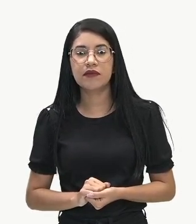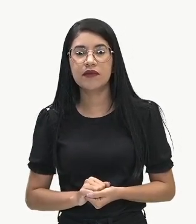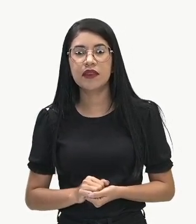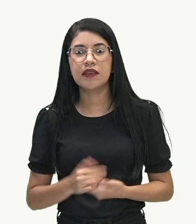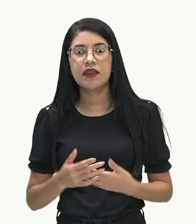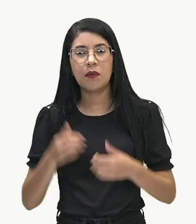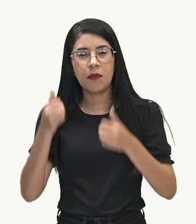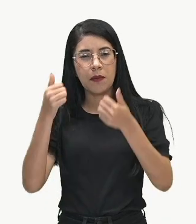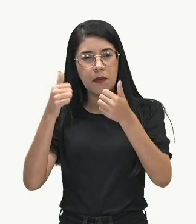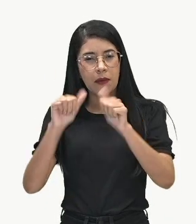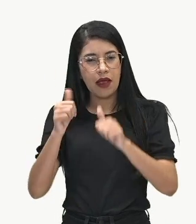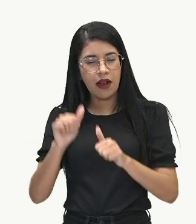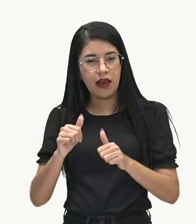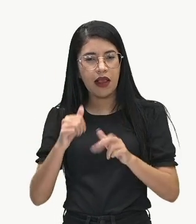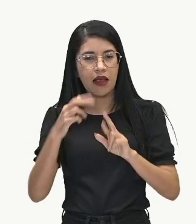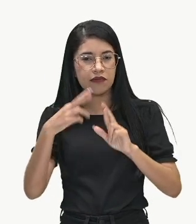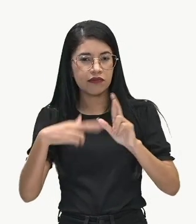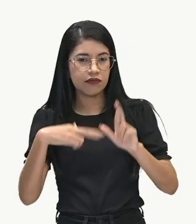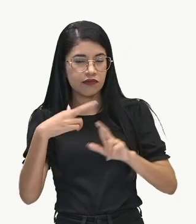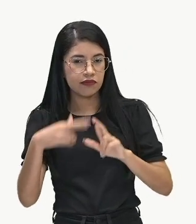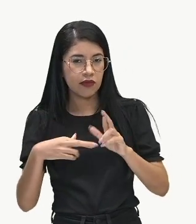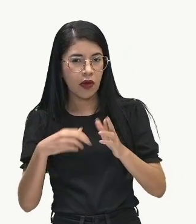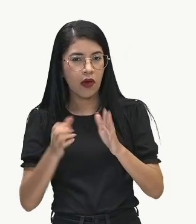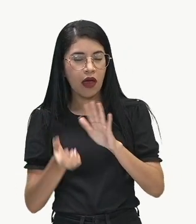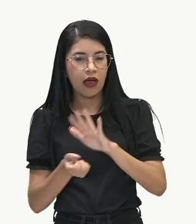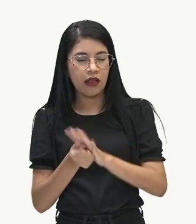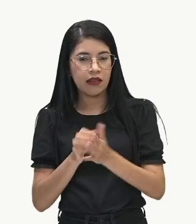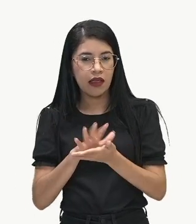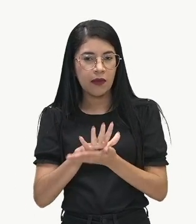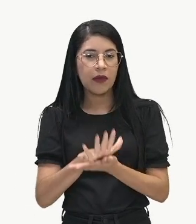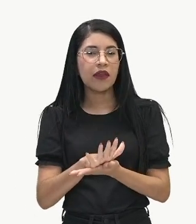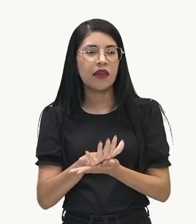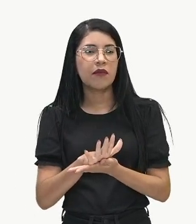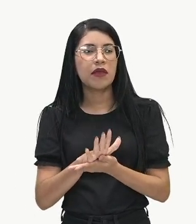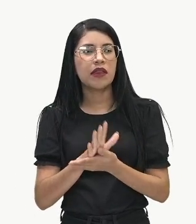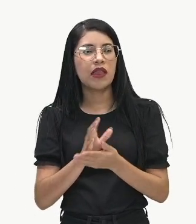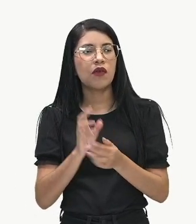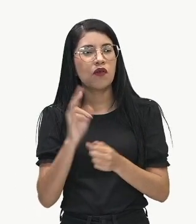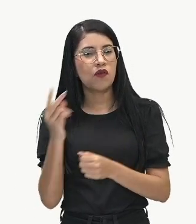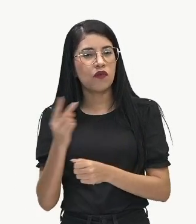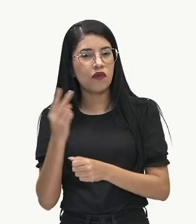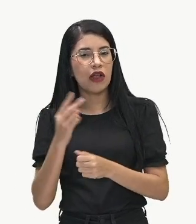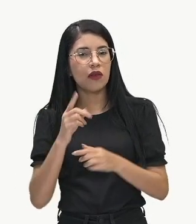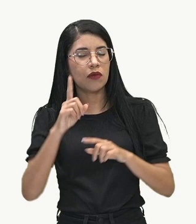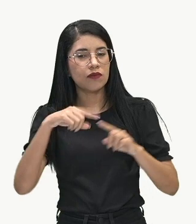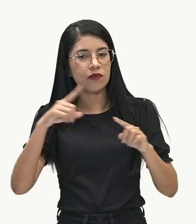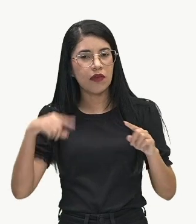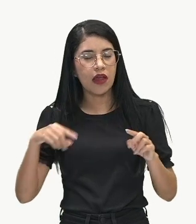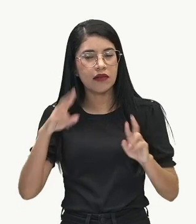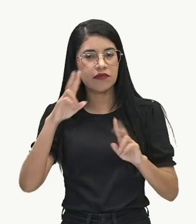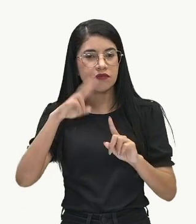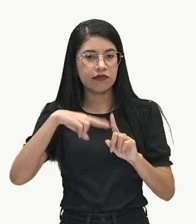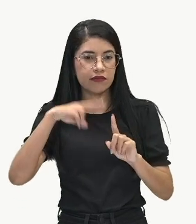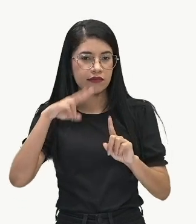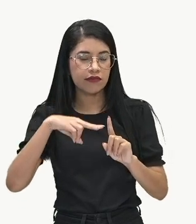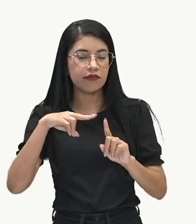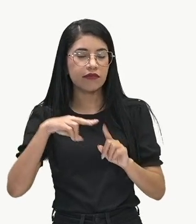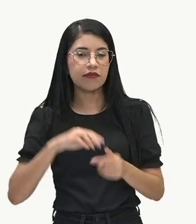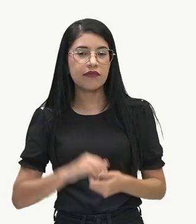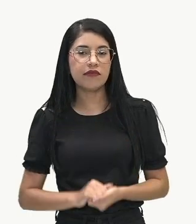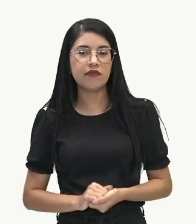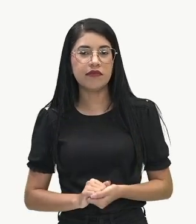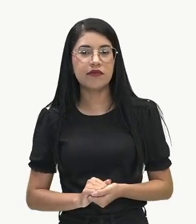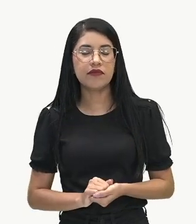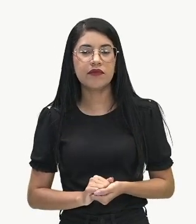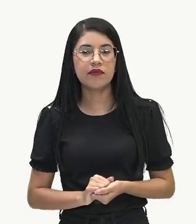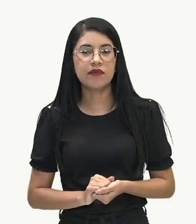analise as reações termoquímicas a seguir com os seus respectivos valores de variação de entalpia, tá? Então,